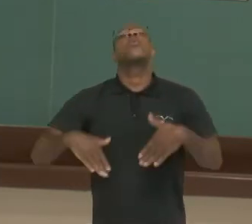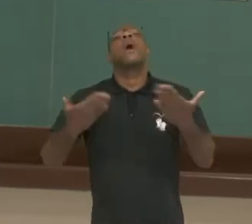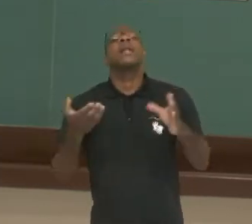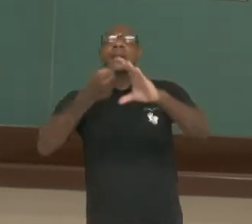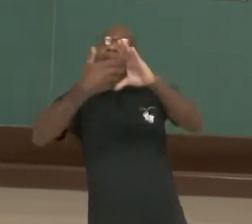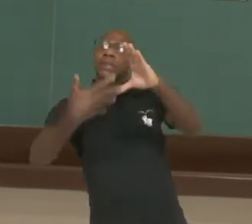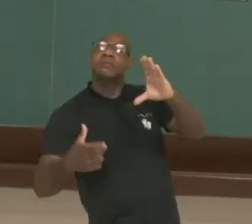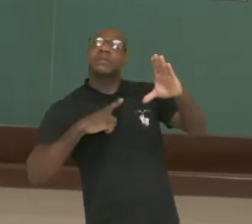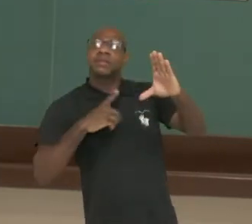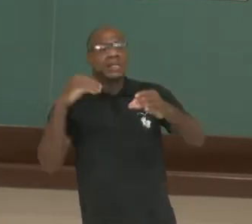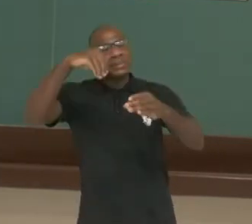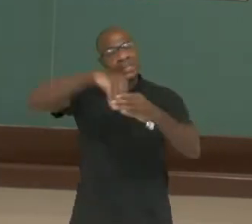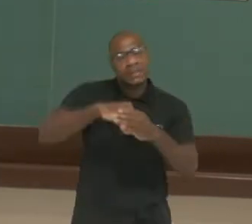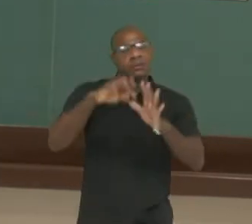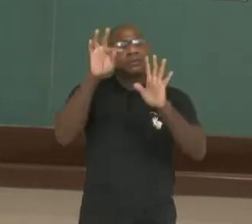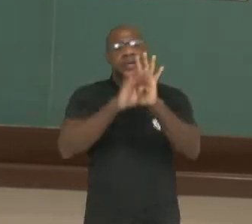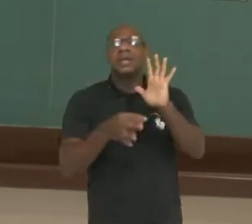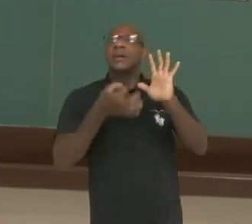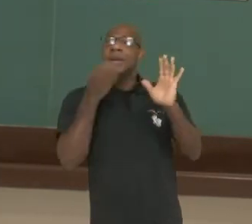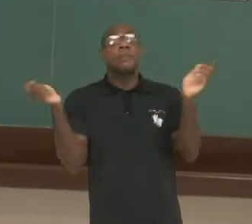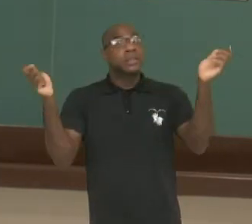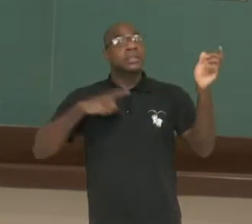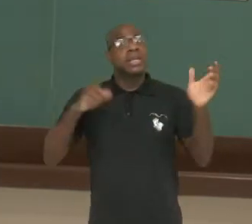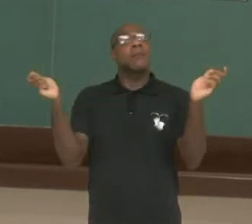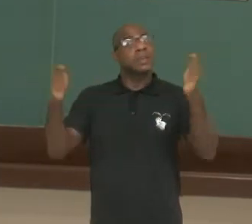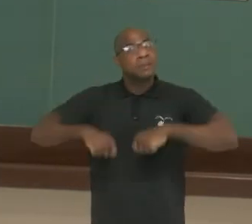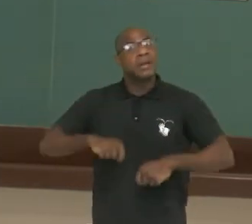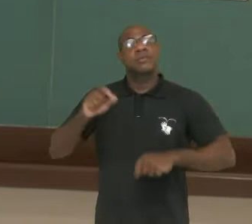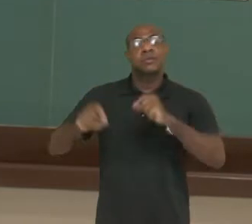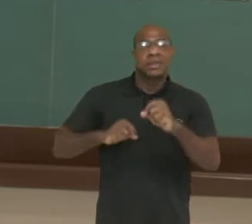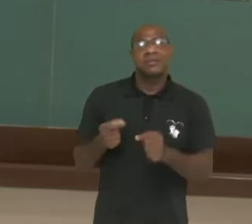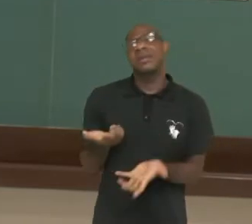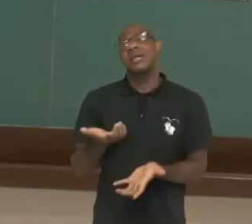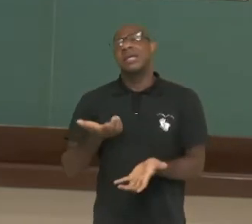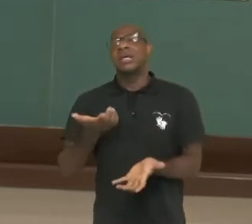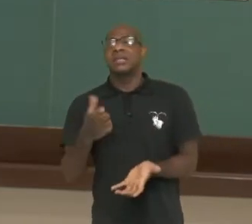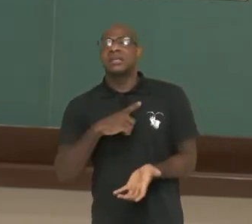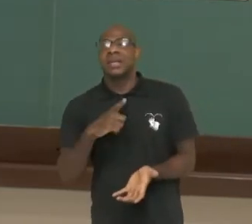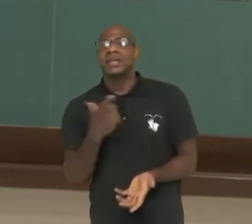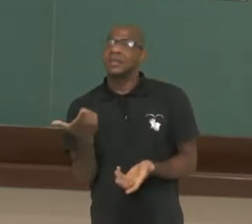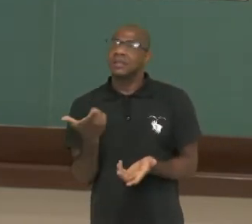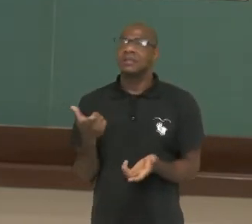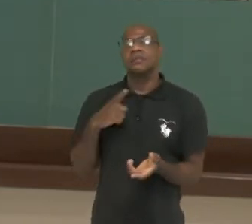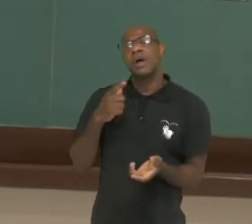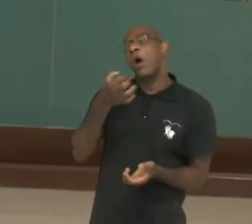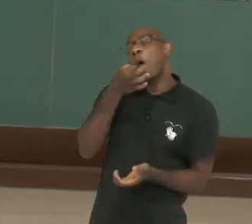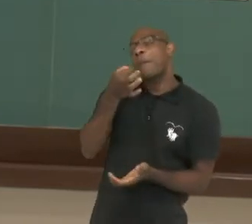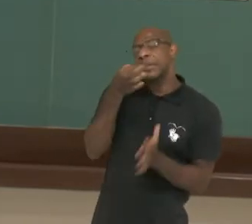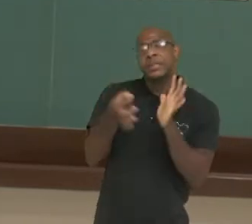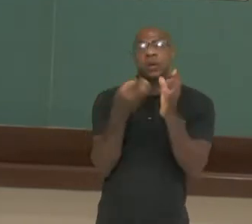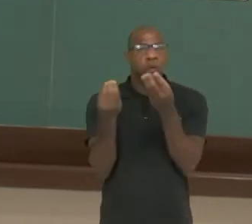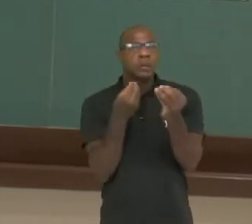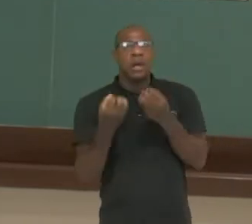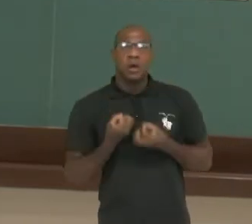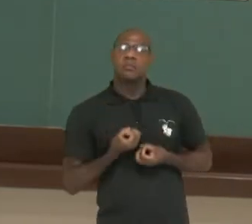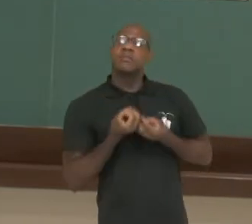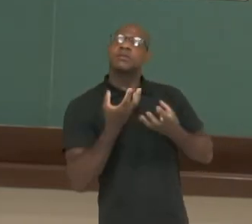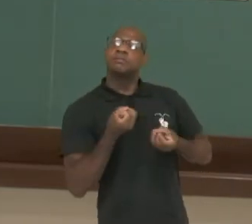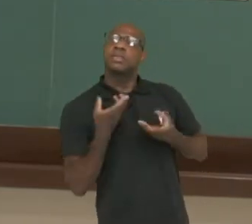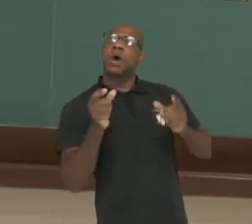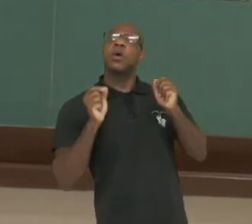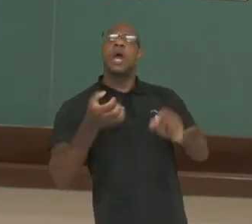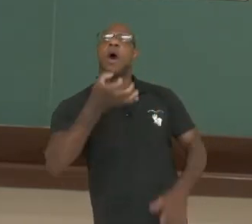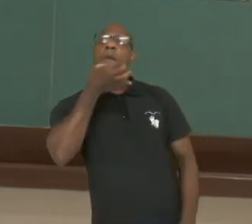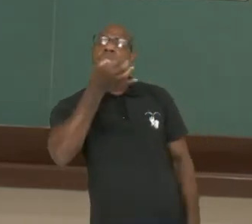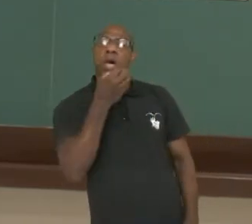características que constituem as nossas possibilidades de veicular essa opinião, de expressar essa opinião, aquilo